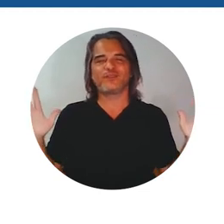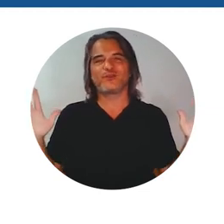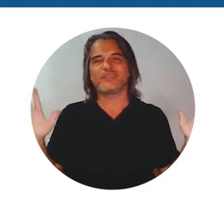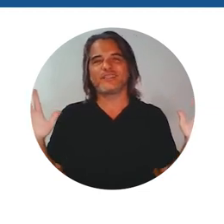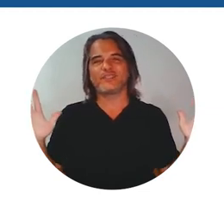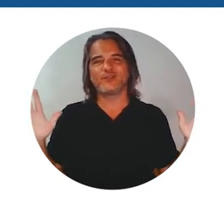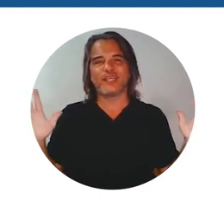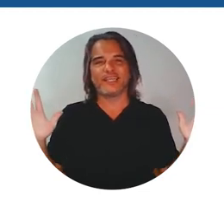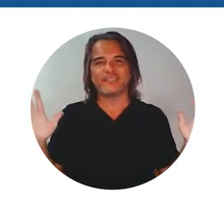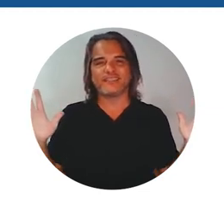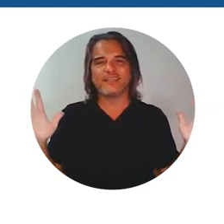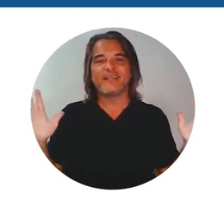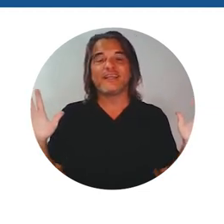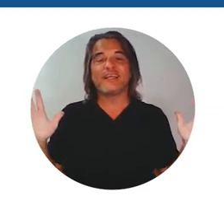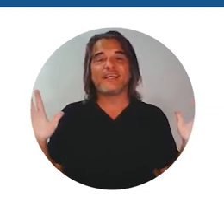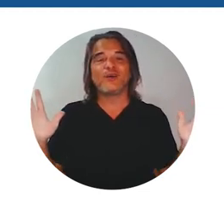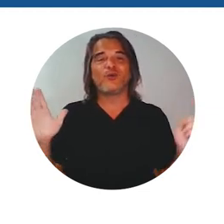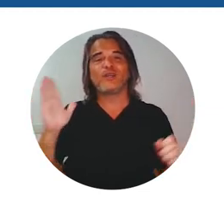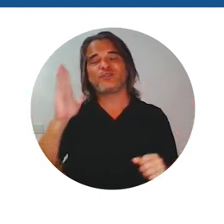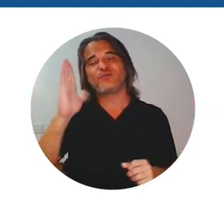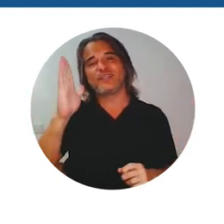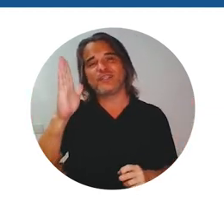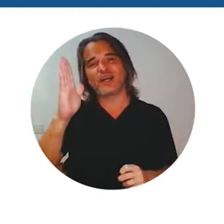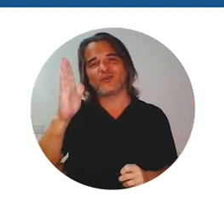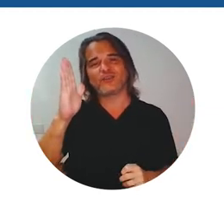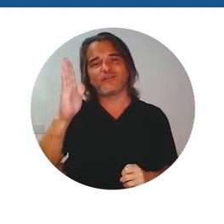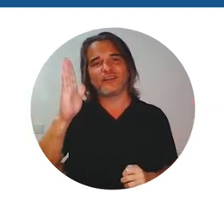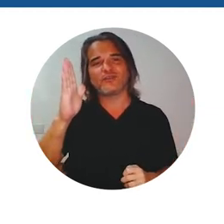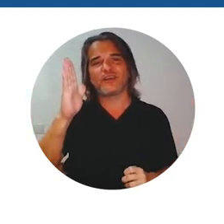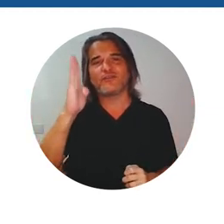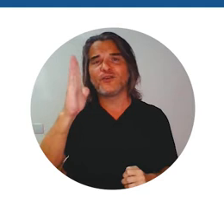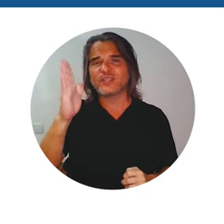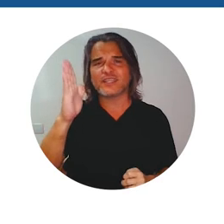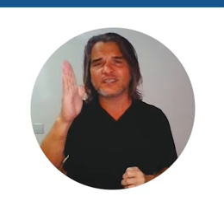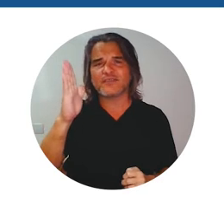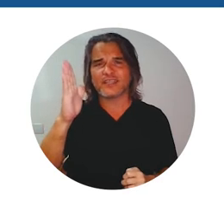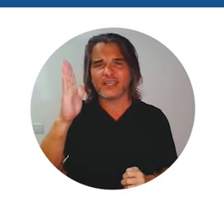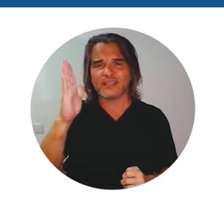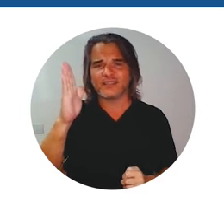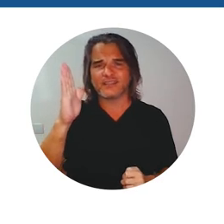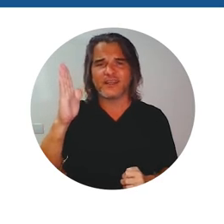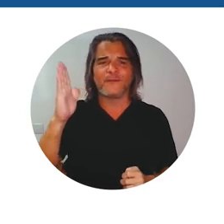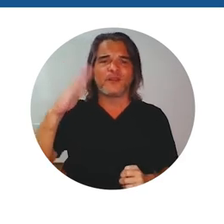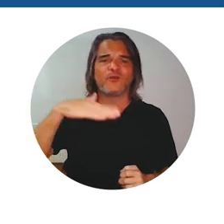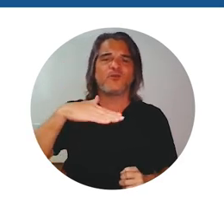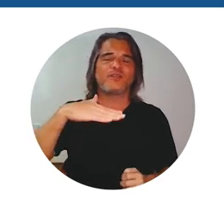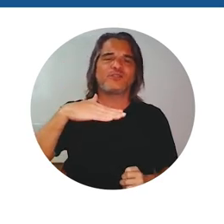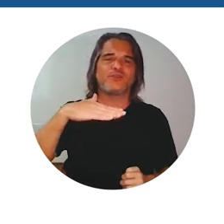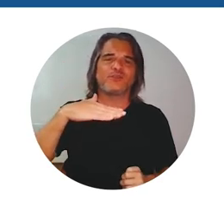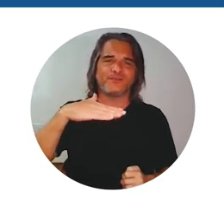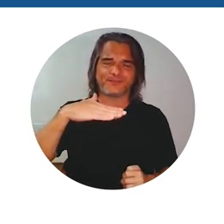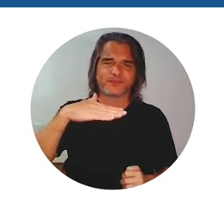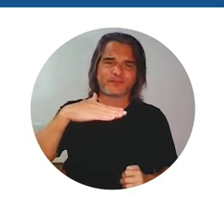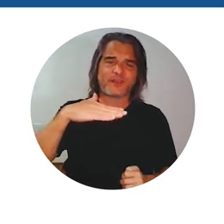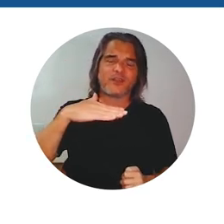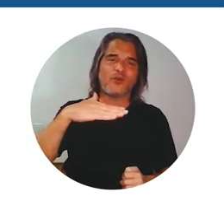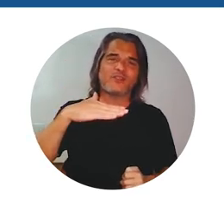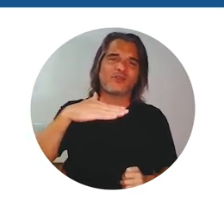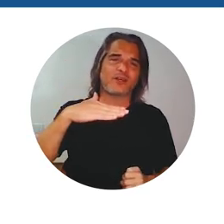estamos falando de coisas que a gente conhece, né? O eixo vertical está falando da força das evidências, o